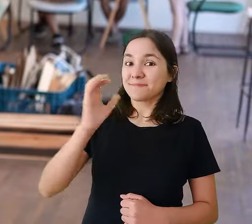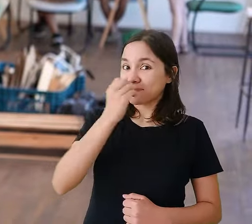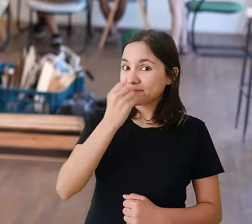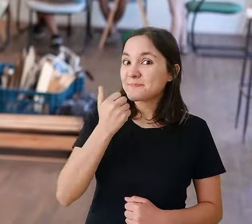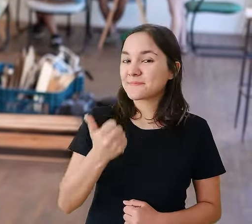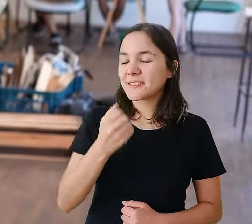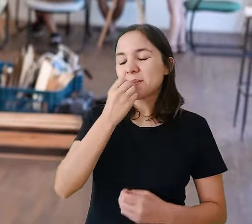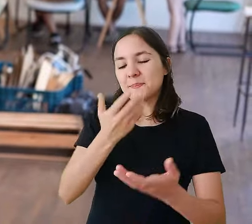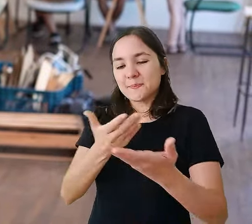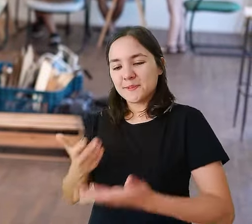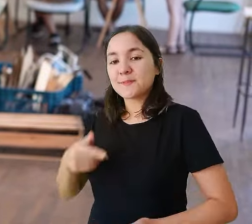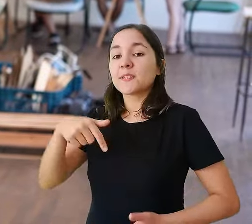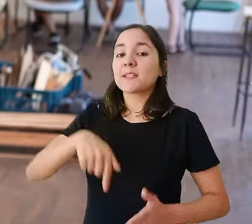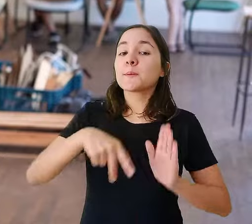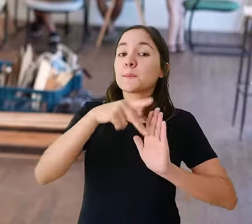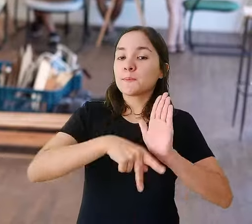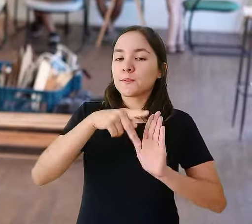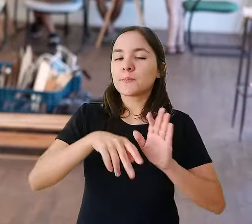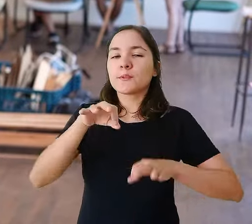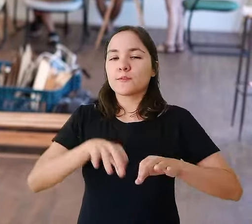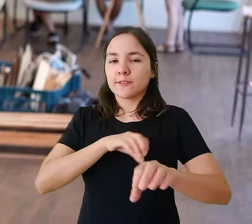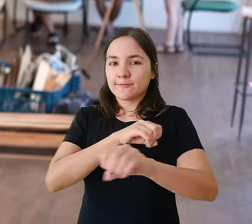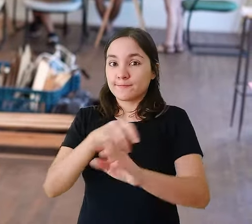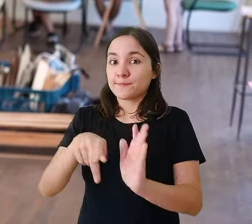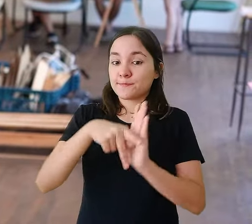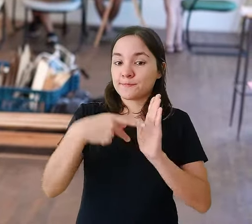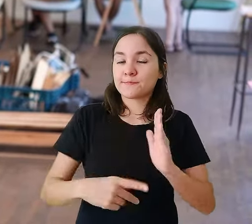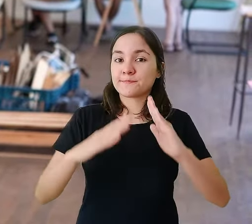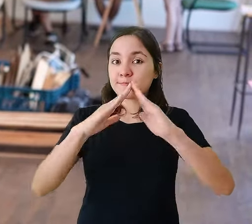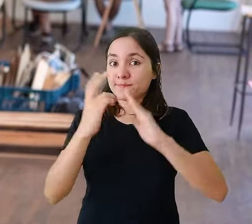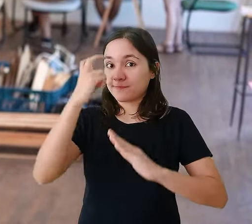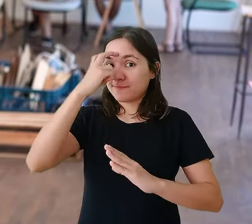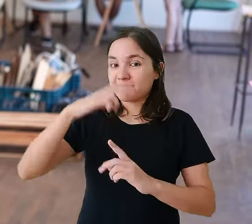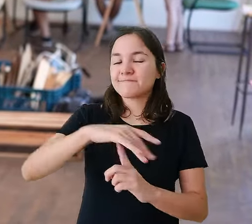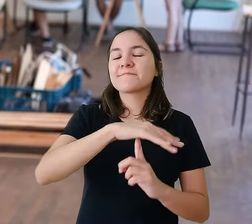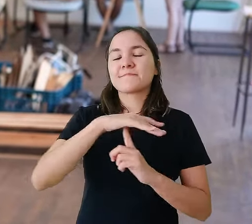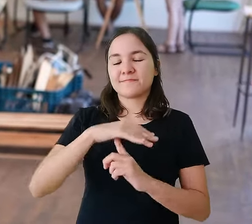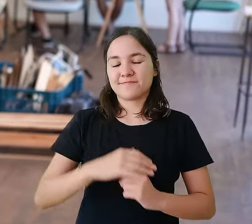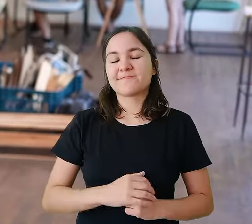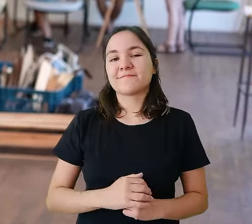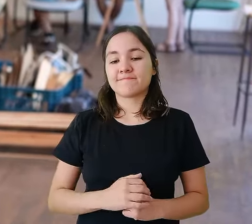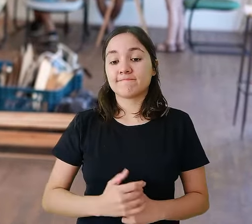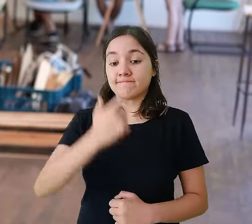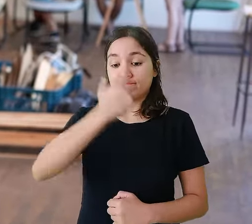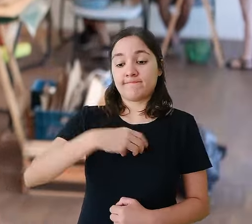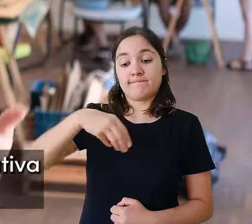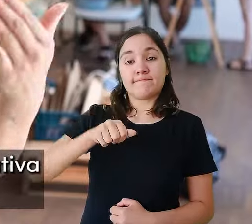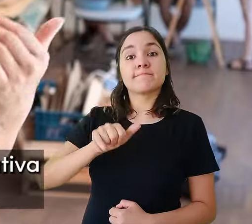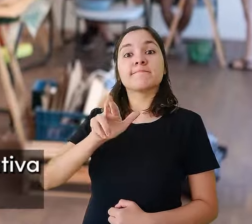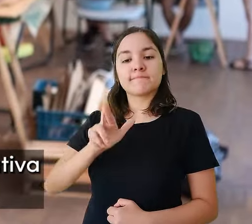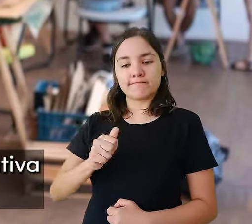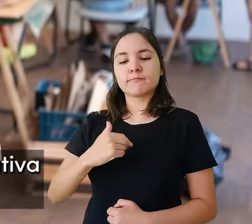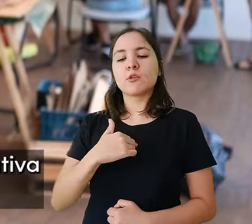Olá, tudo bom? Sejam todos muito bem-vindos ao No Quintal, o programa de oficinas educativas da Casa de Cultura do Parque. Eu